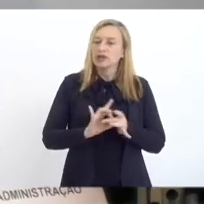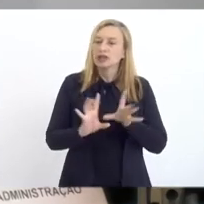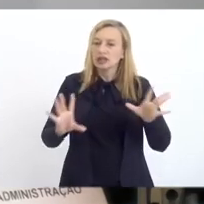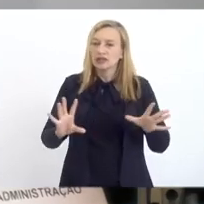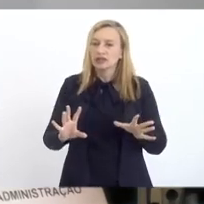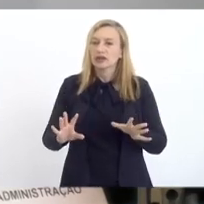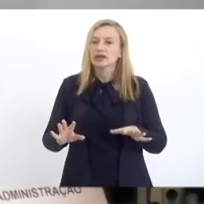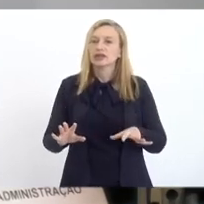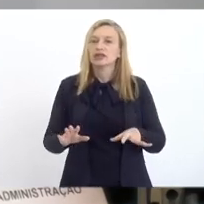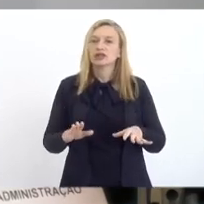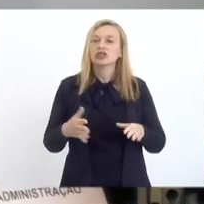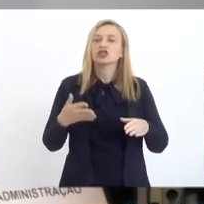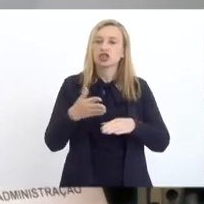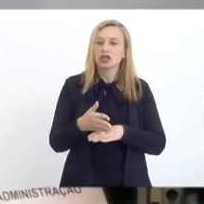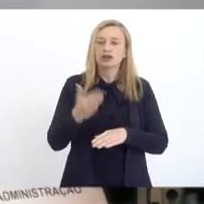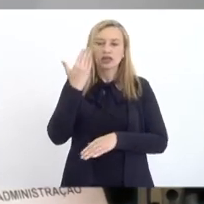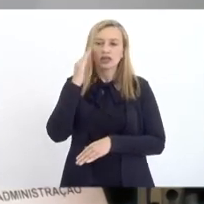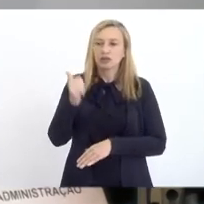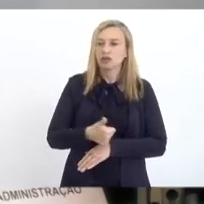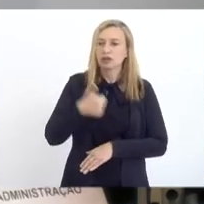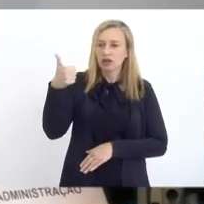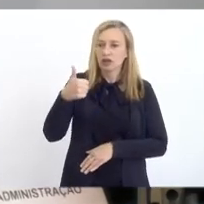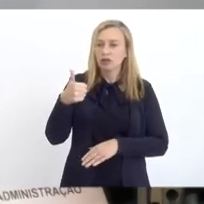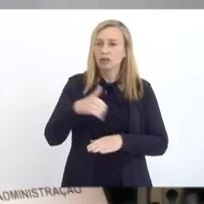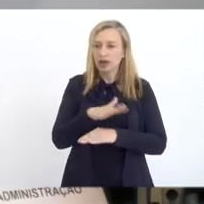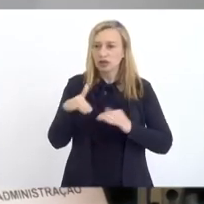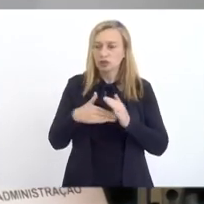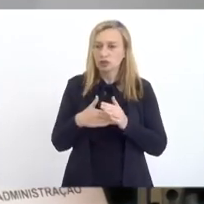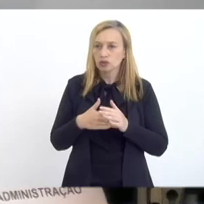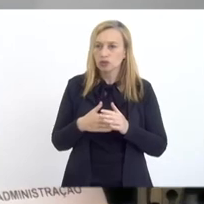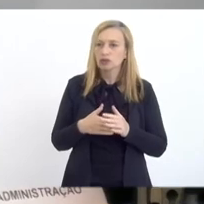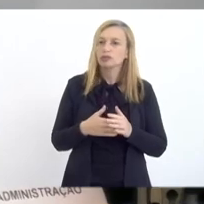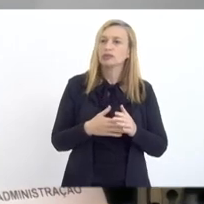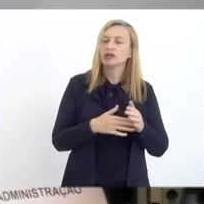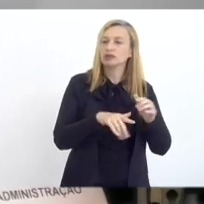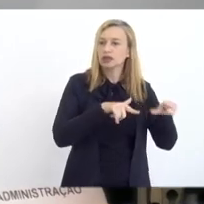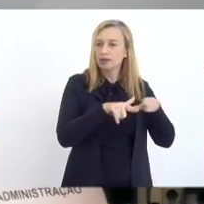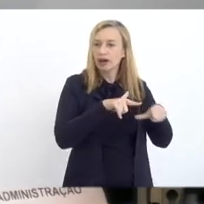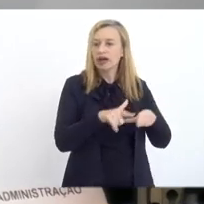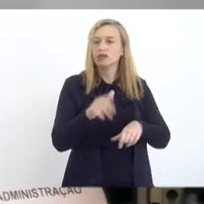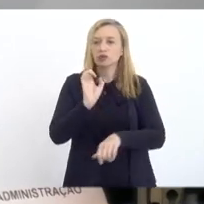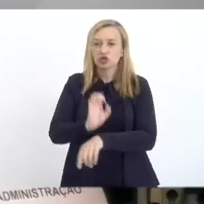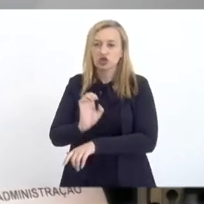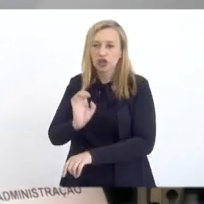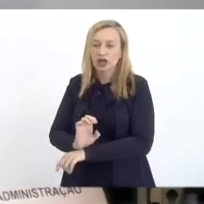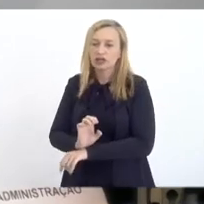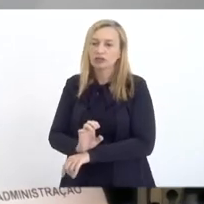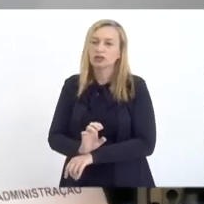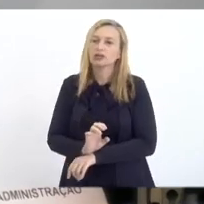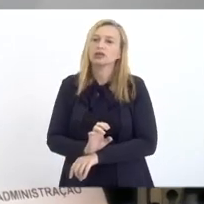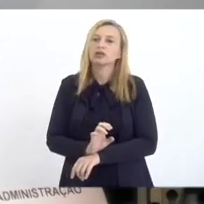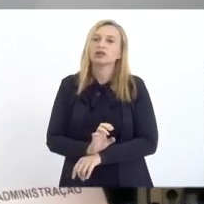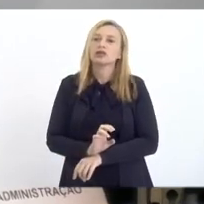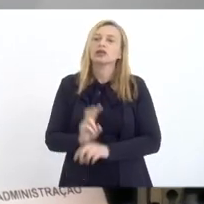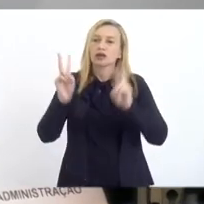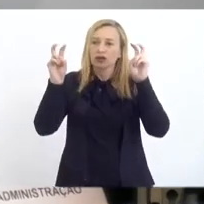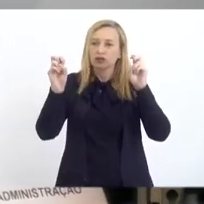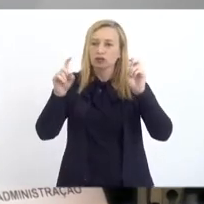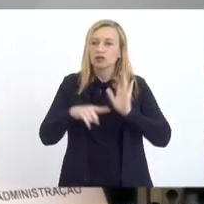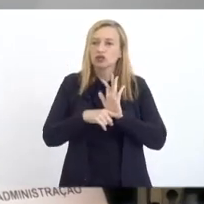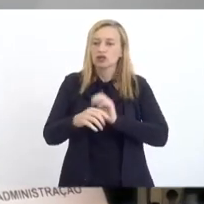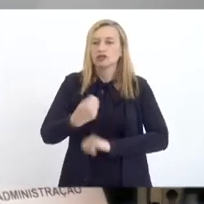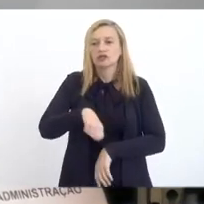para chegar ao consenso aí, o que seja melhor para todos, tanto para a carreira quanto para o Estado, né? E para a questão da recuperação